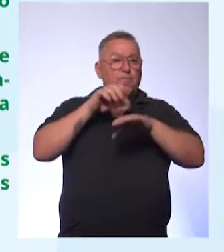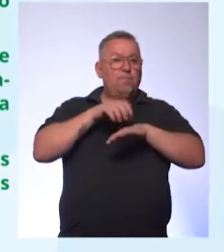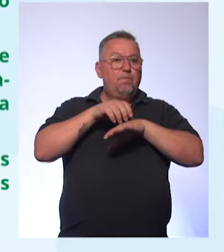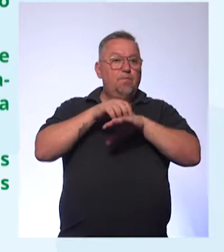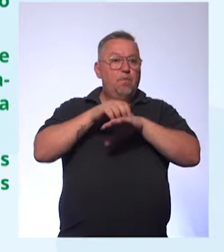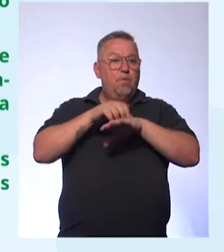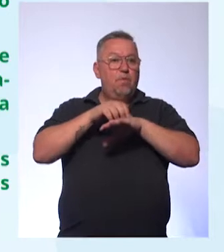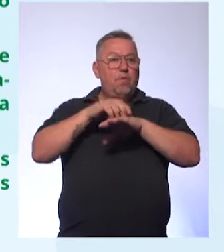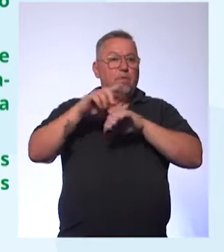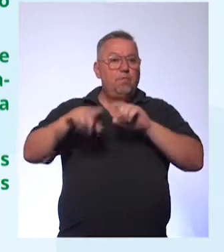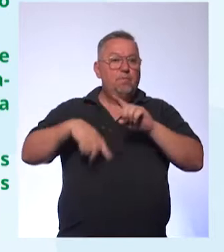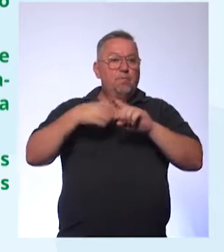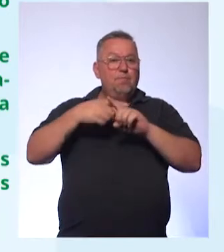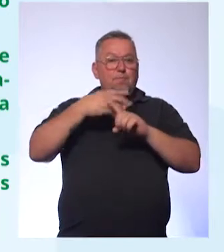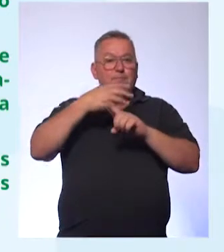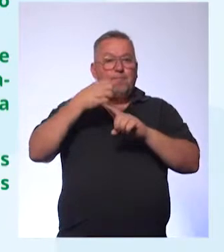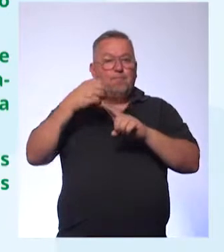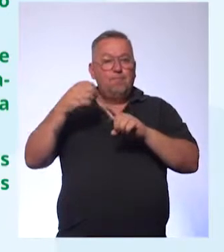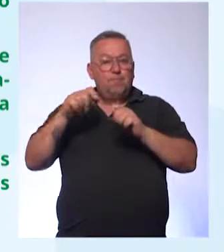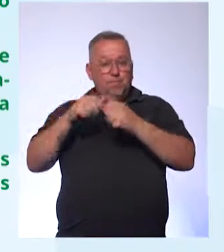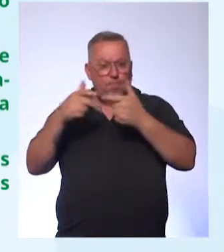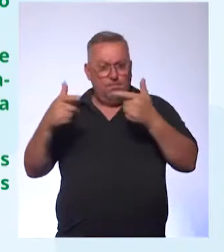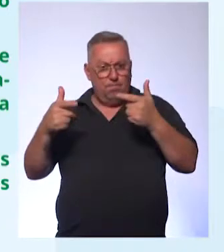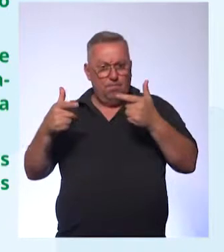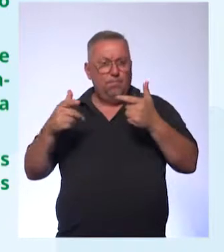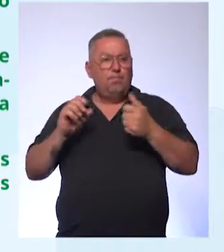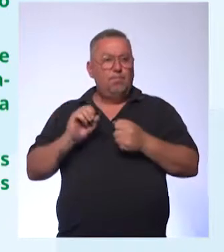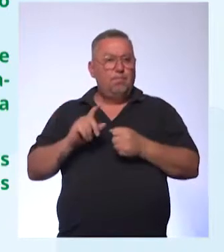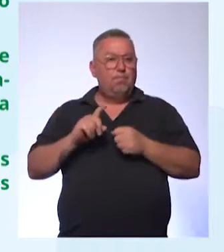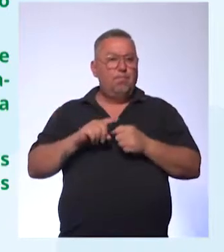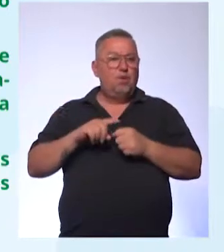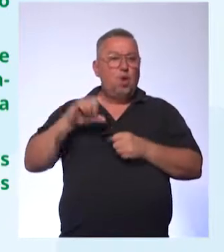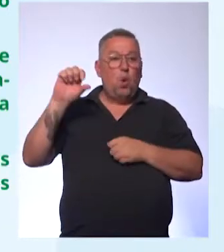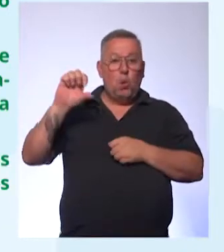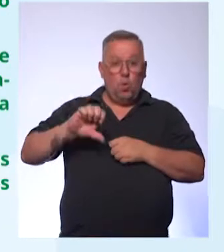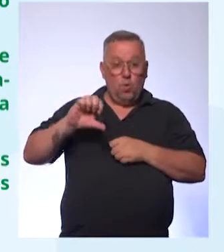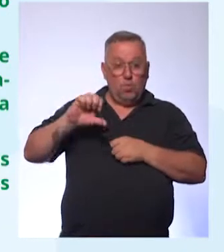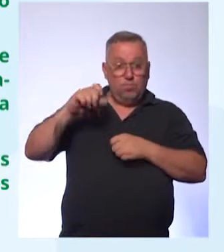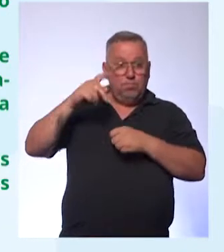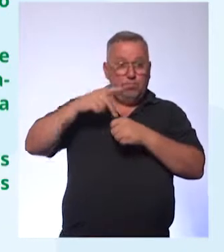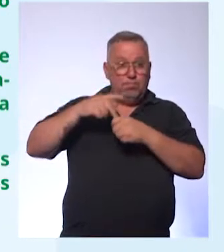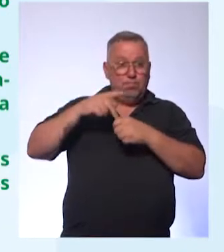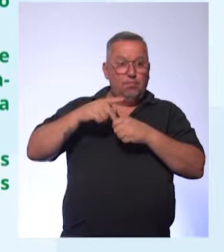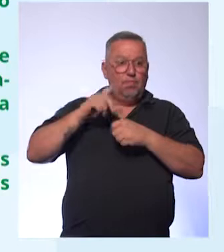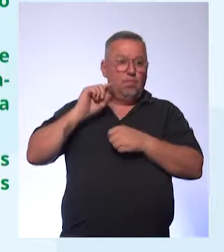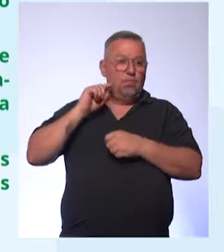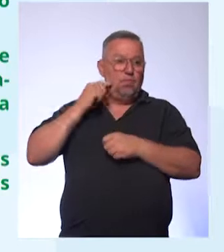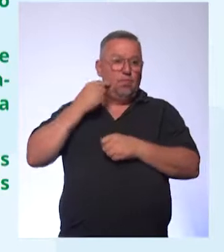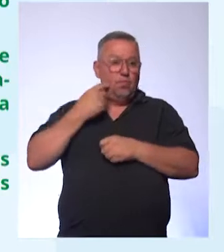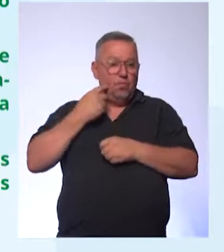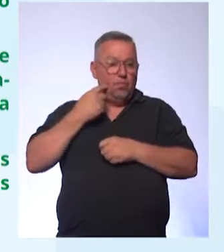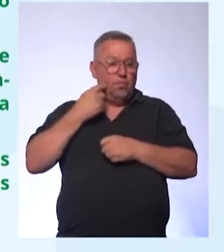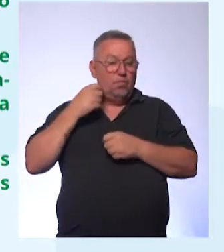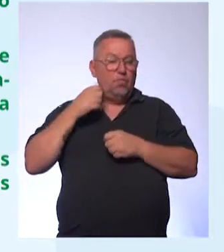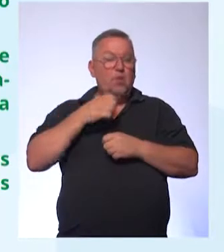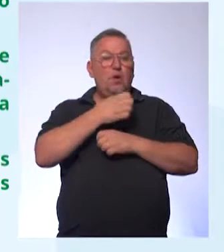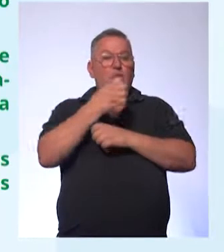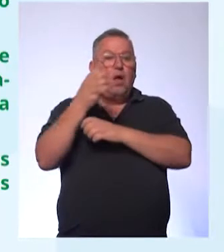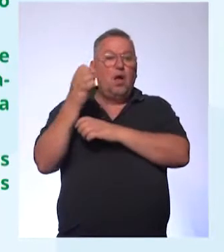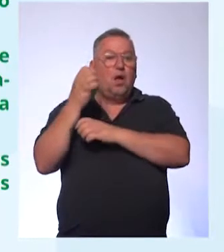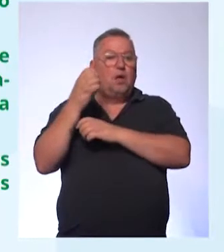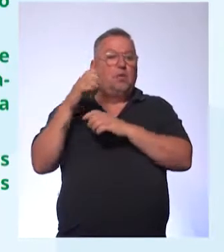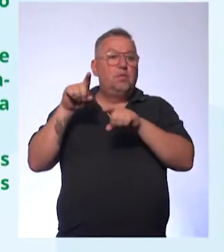e transporte. Mais de 300 produtos derivados. Desvantagens do petróleo, poluição, degradação do meio ambiente e ela